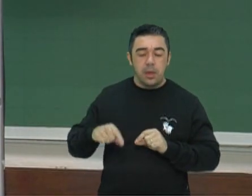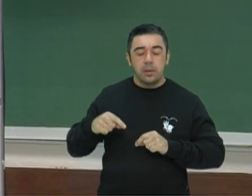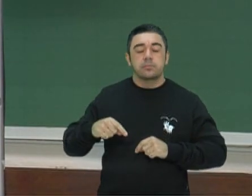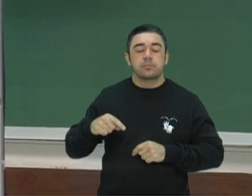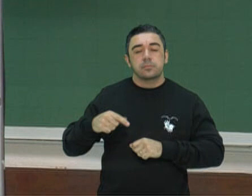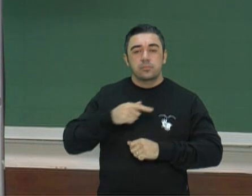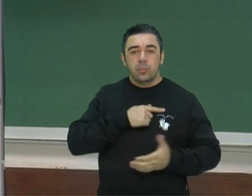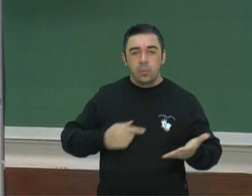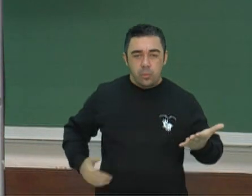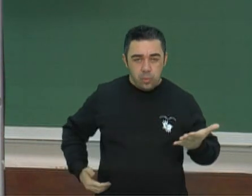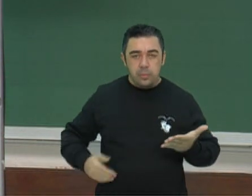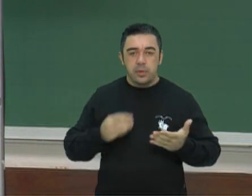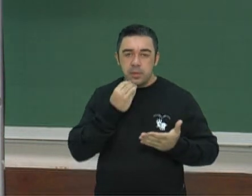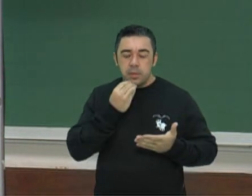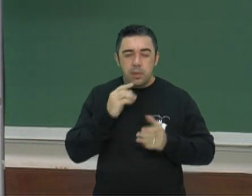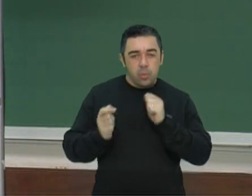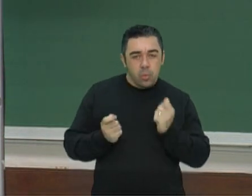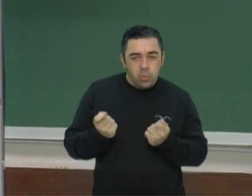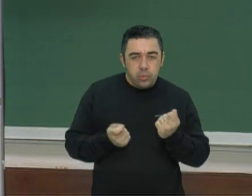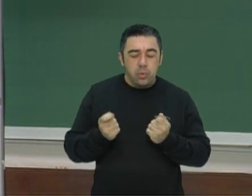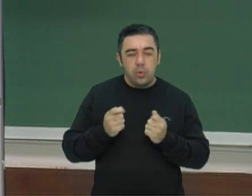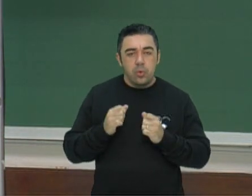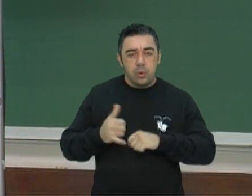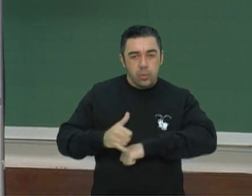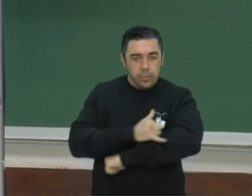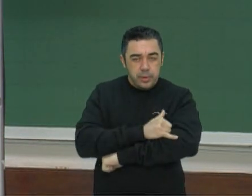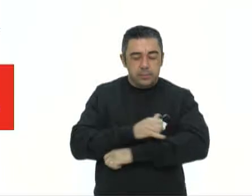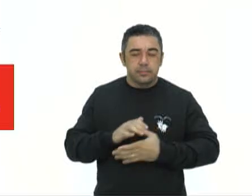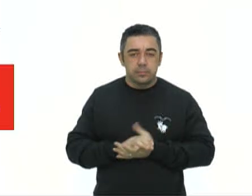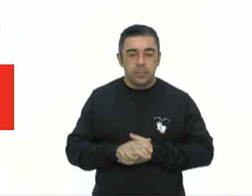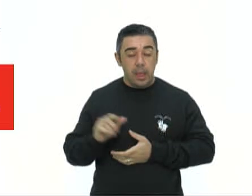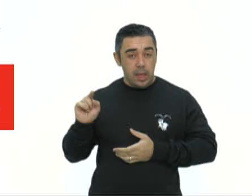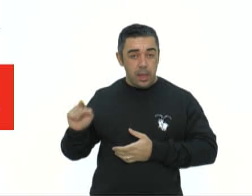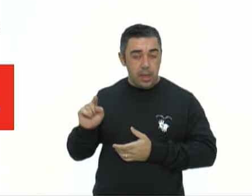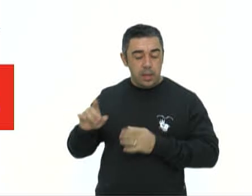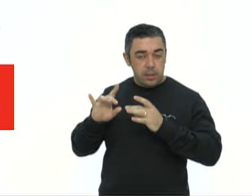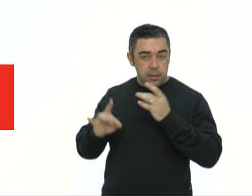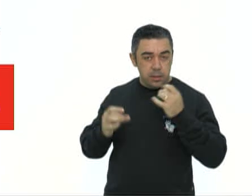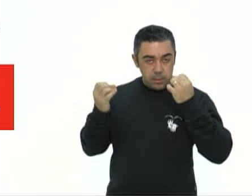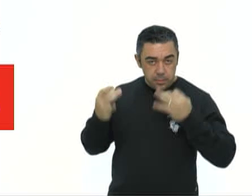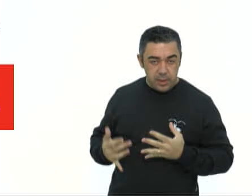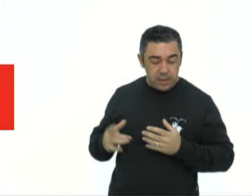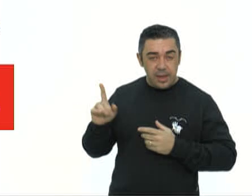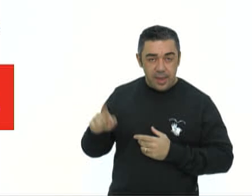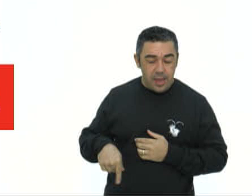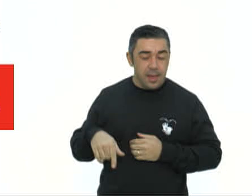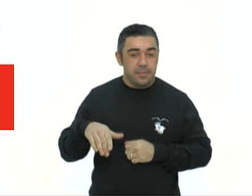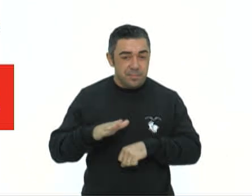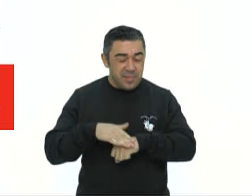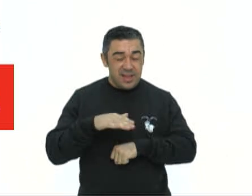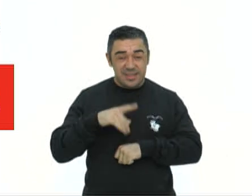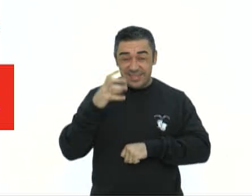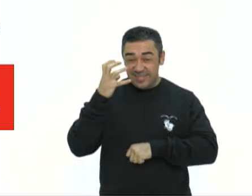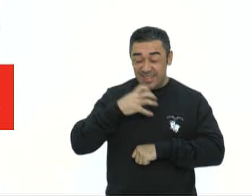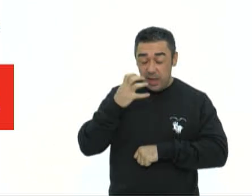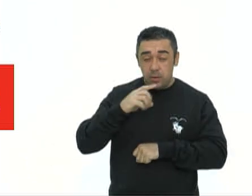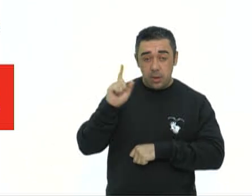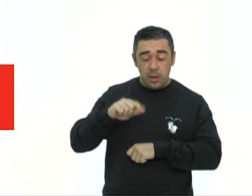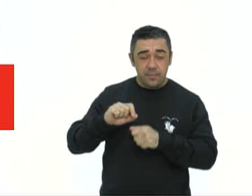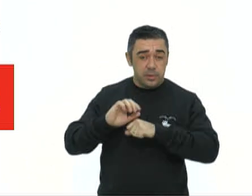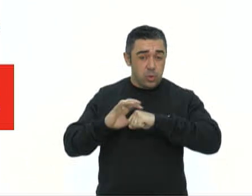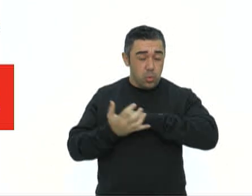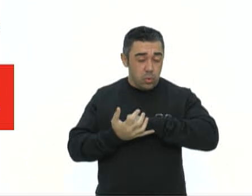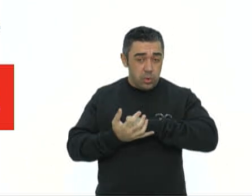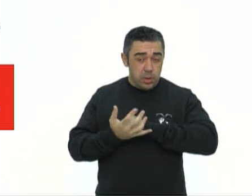controlar a obesidade. Ela está sendo apontada por especialistas como um fator agravante do novo coronavírus no